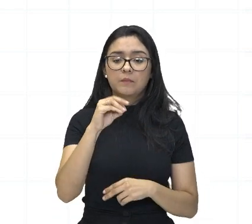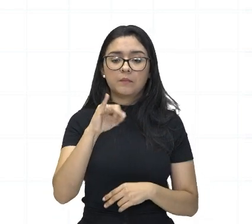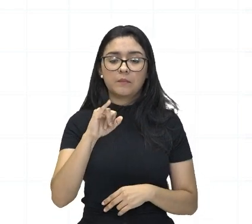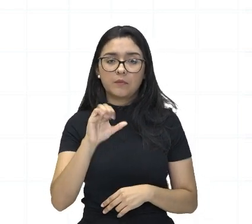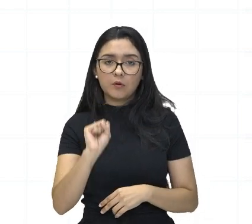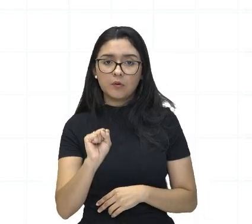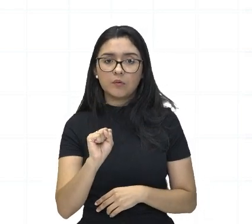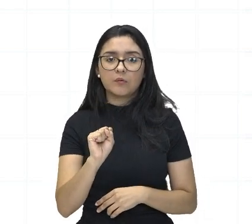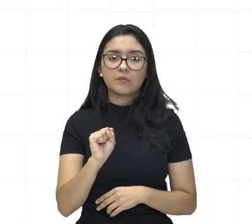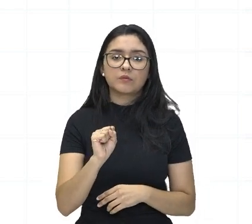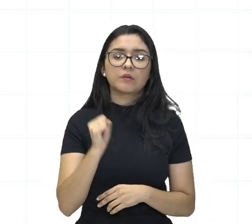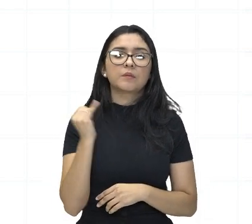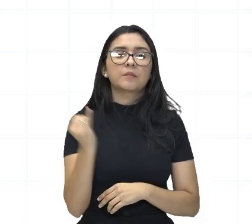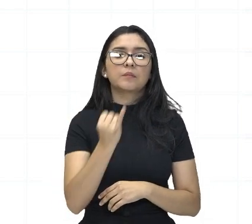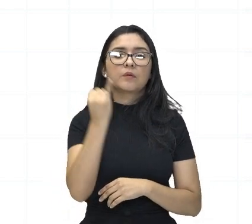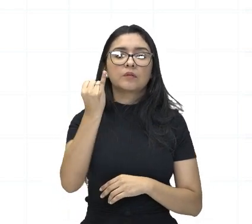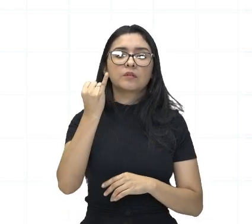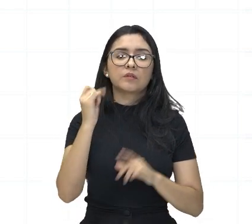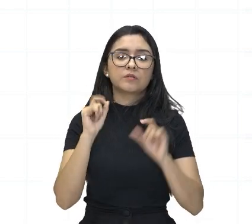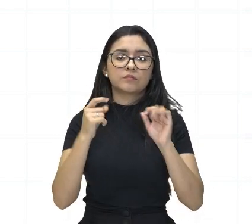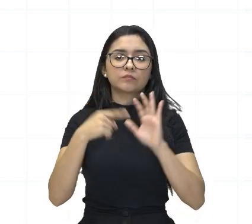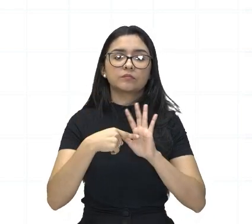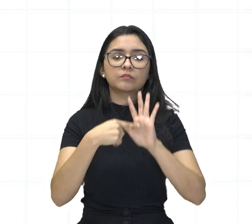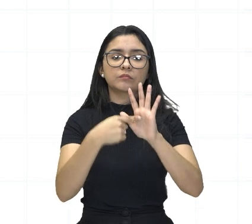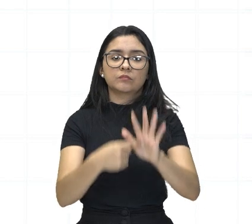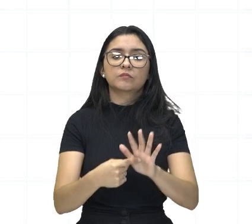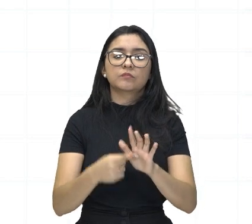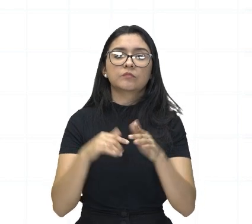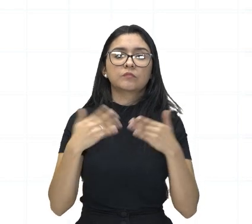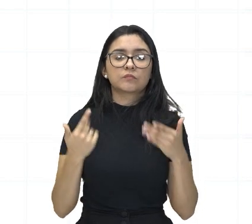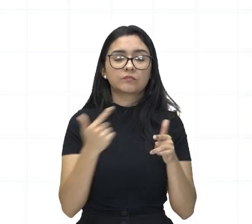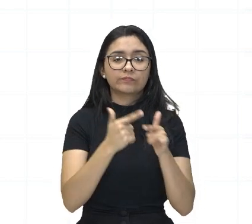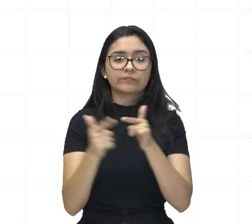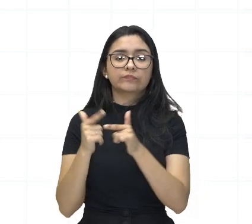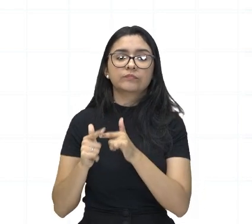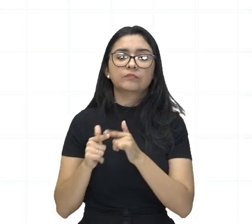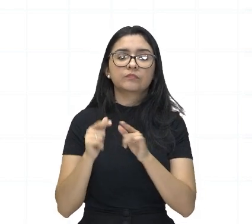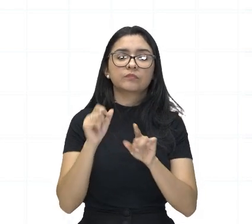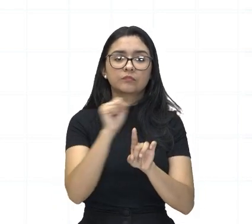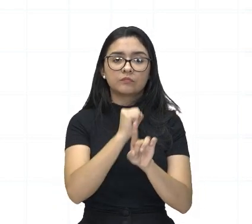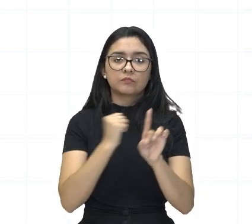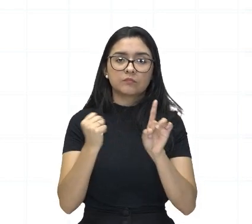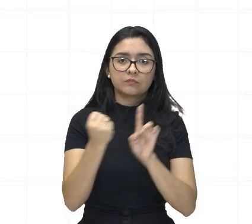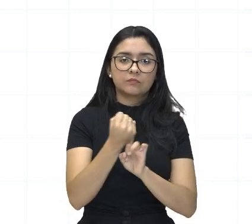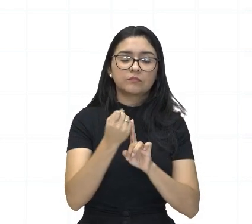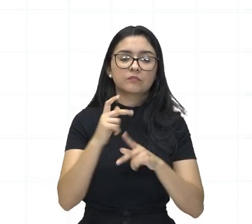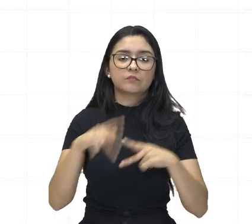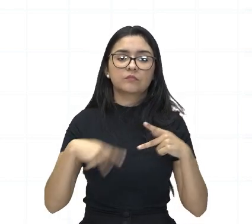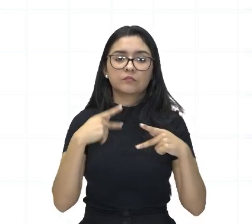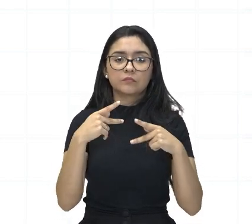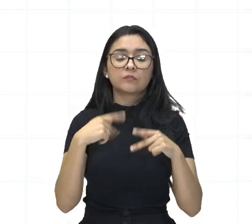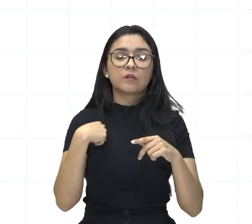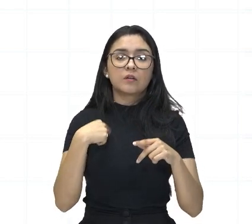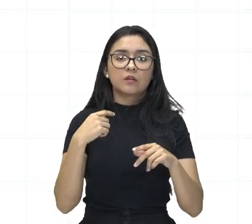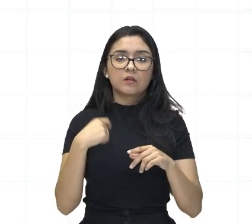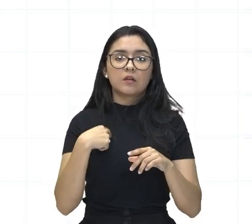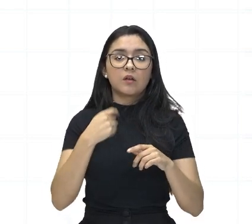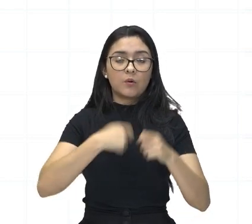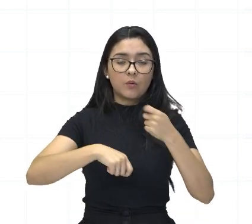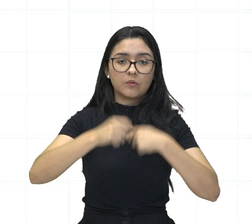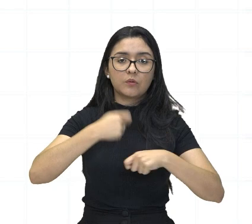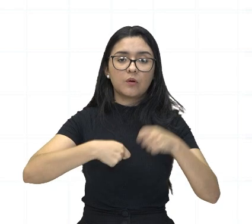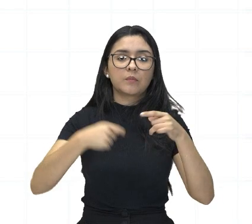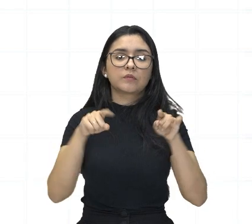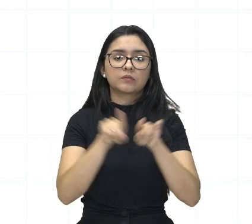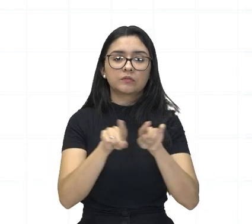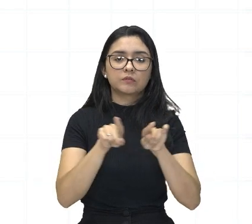crucial abordar as implicações socioeconômicas e os dilemas éticos